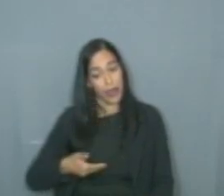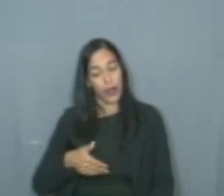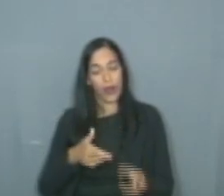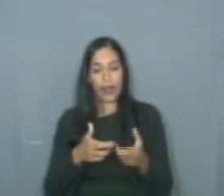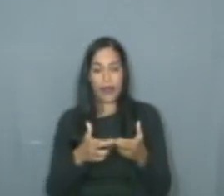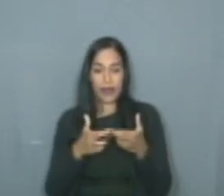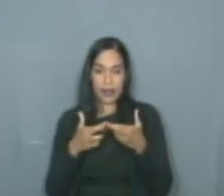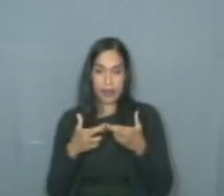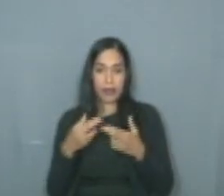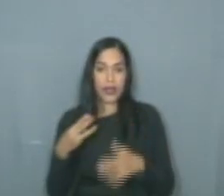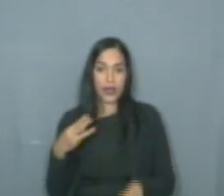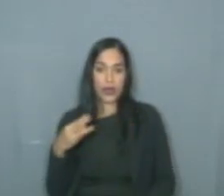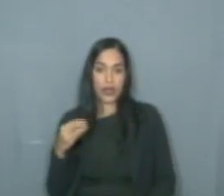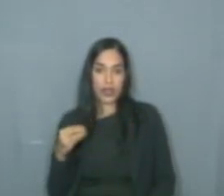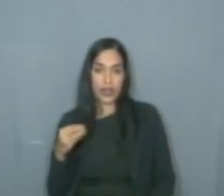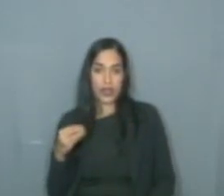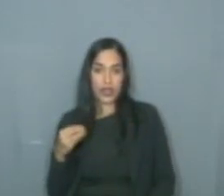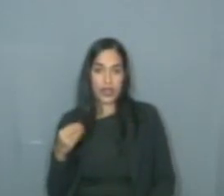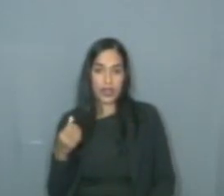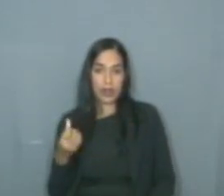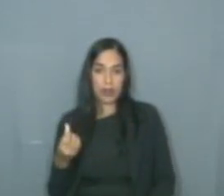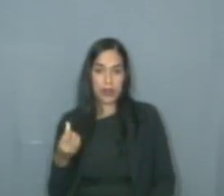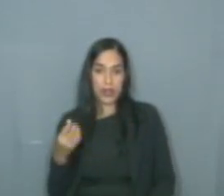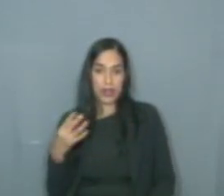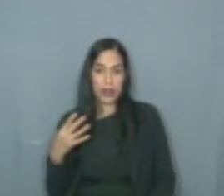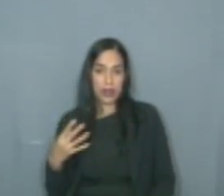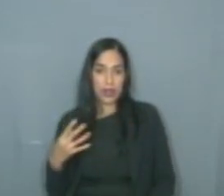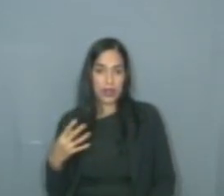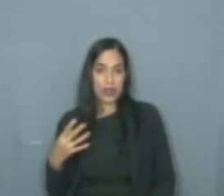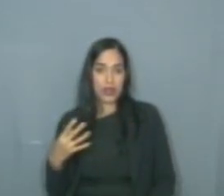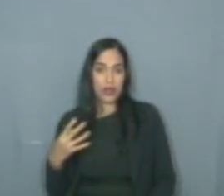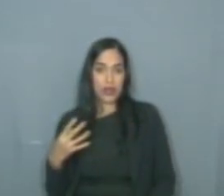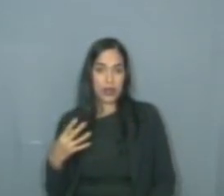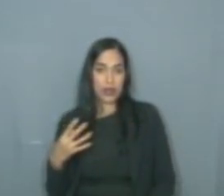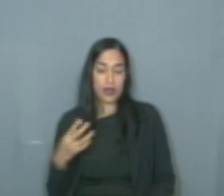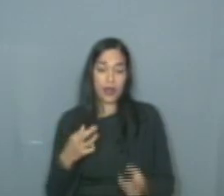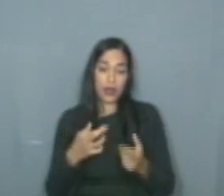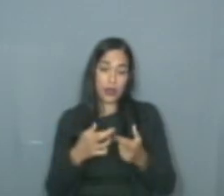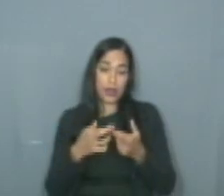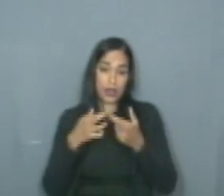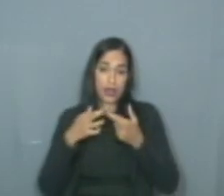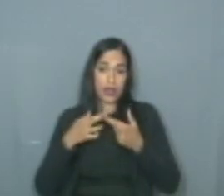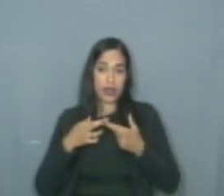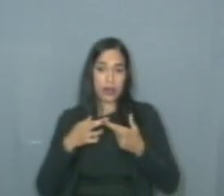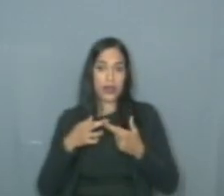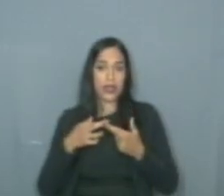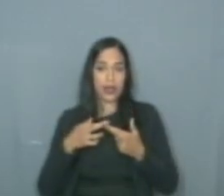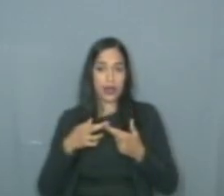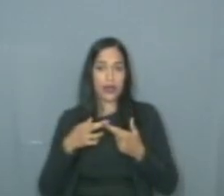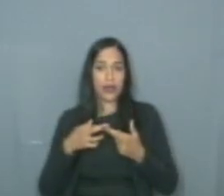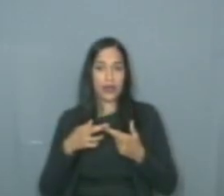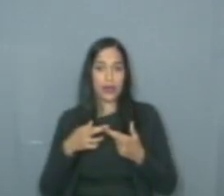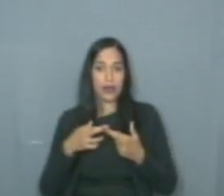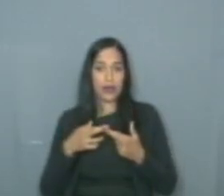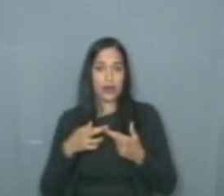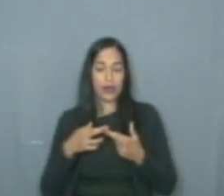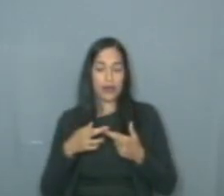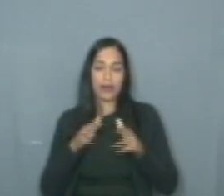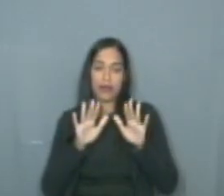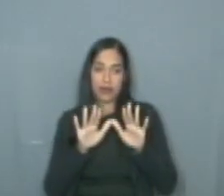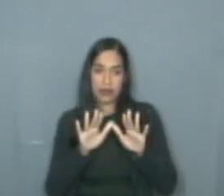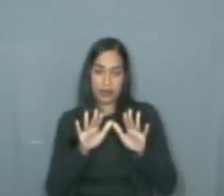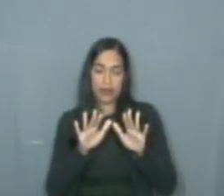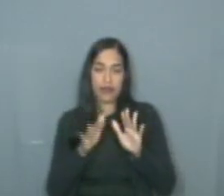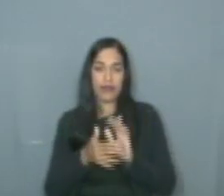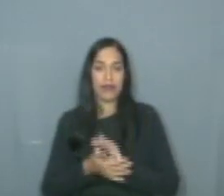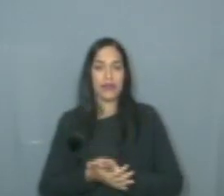requerimento 3064 é um requerimento... Só um instantinho que eu me